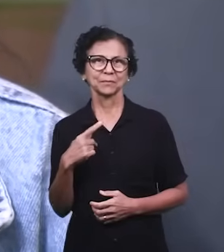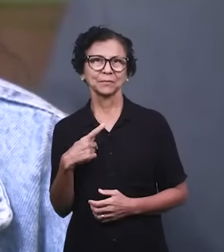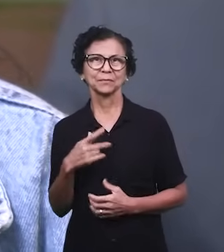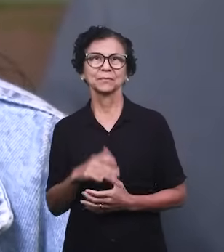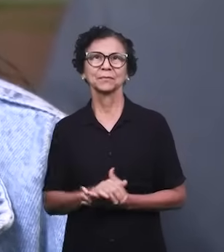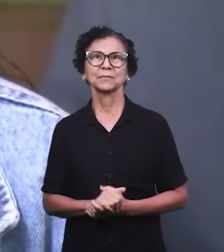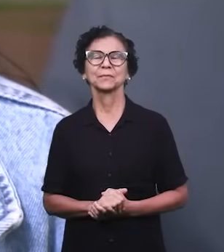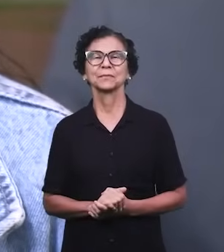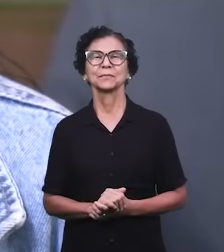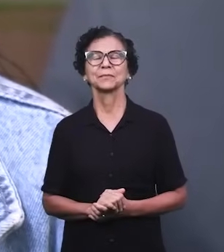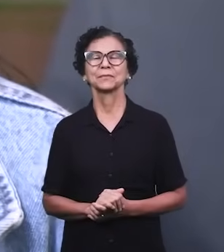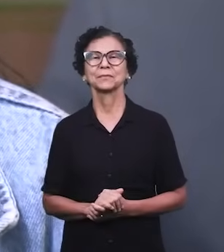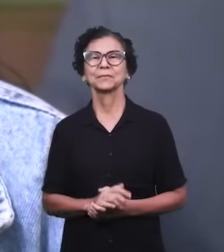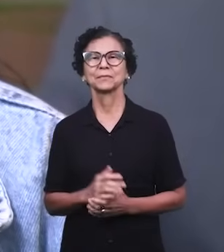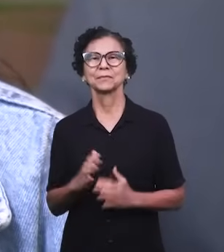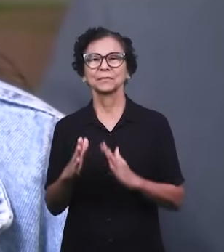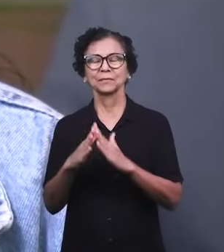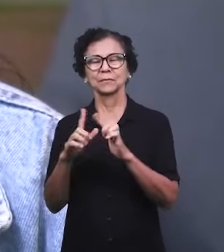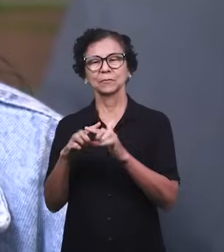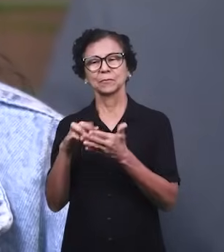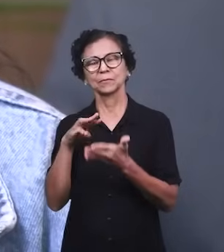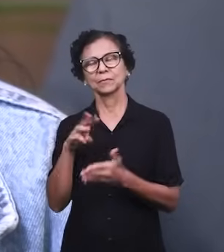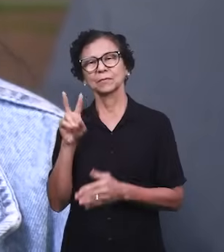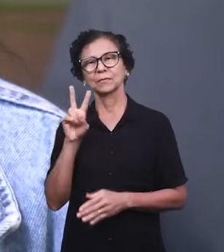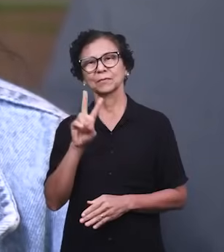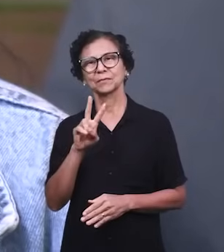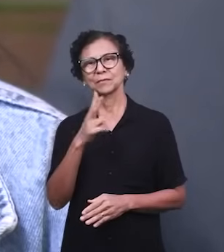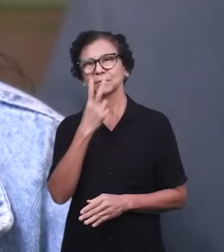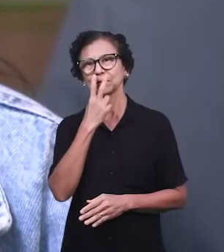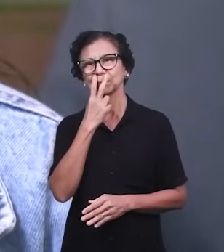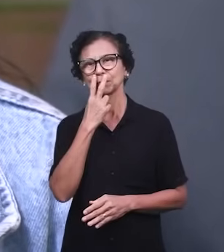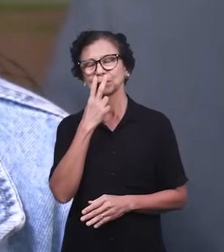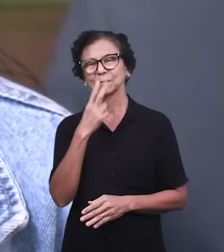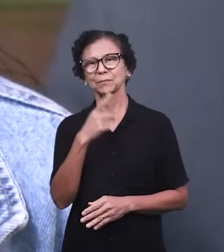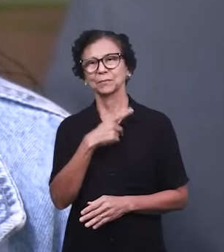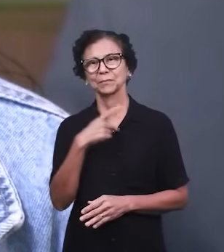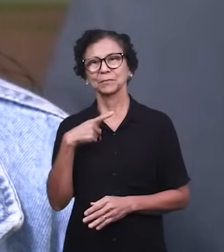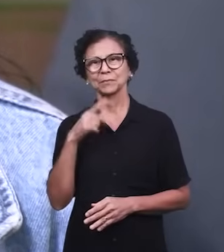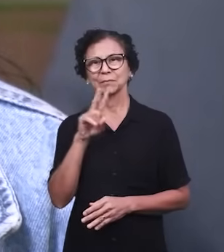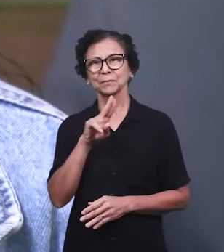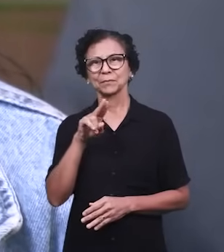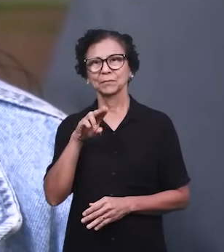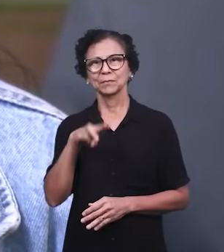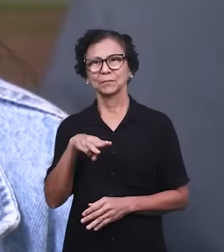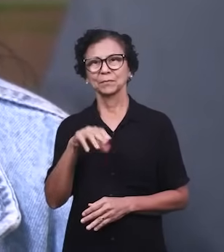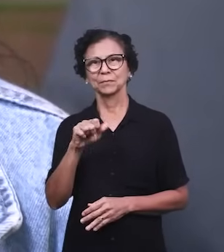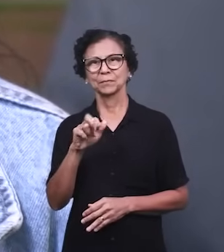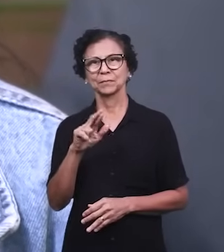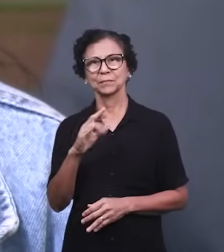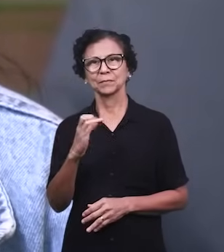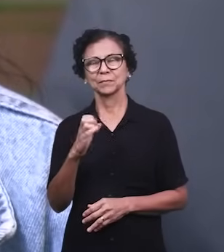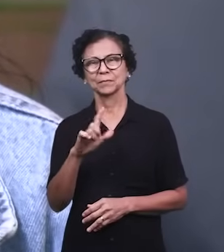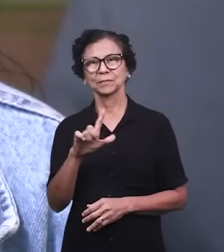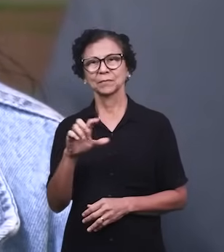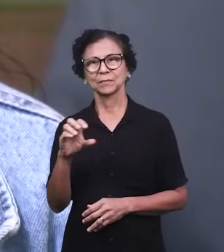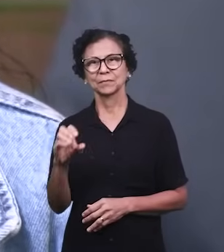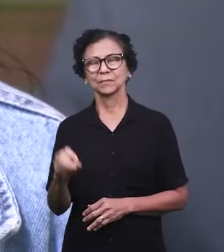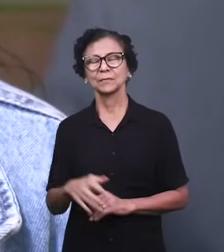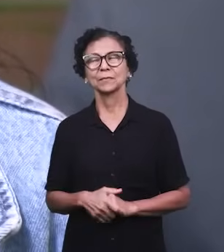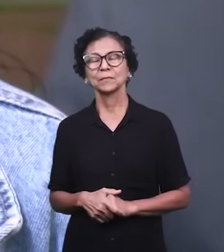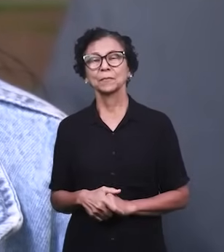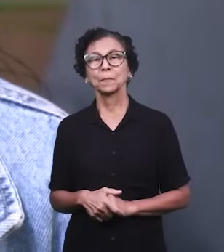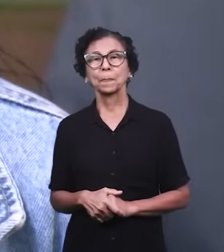Igreja de Santa Clara, em Vitória, do Ministério do Pastor Marcelo Teixeira. E trazendo o tema mais para o lado físico, eu gostaria